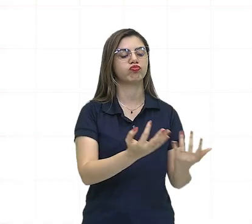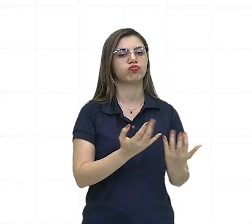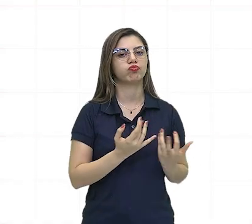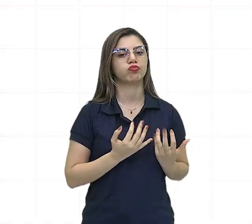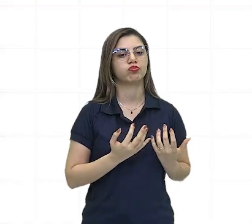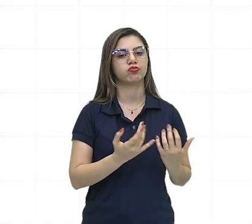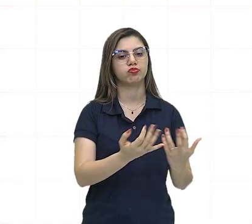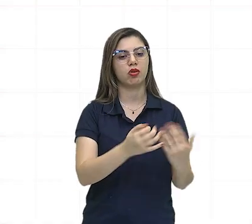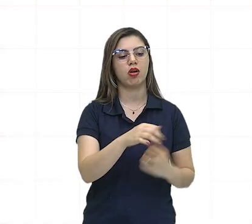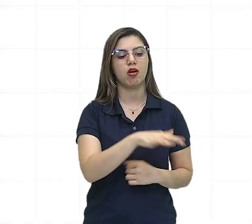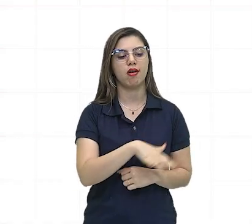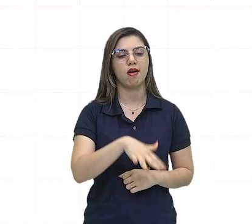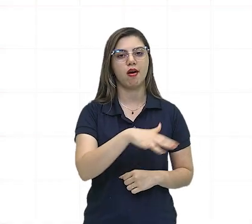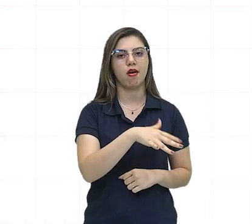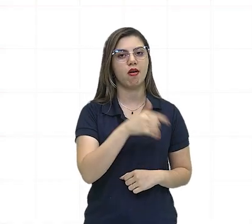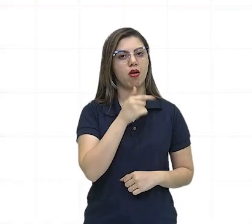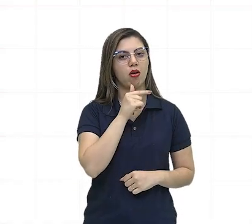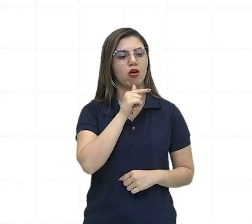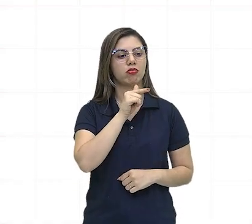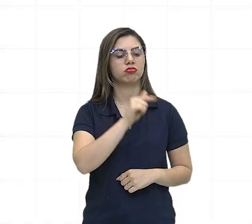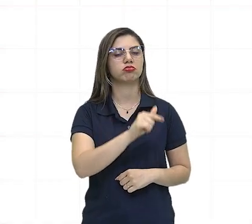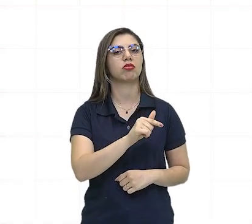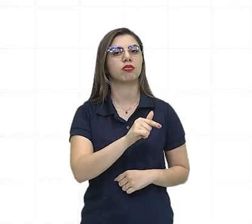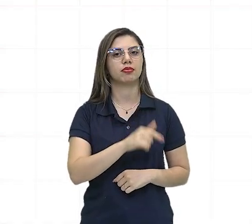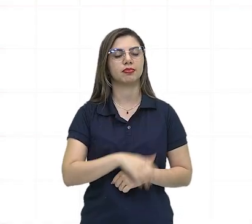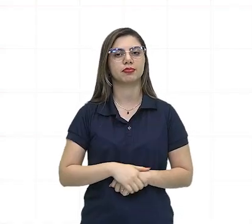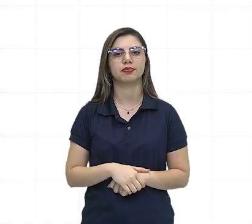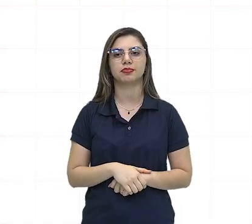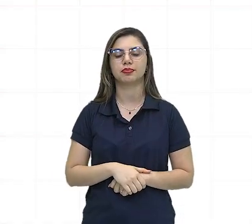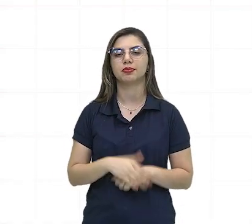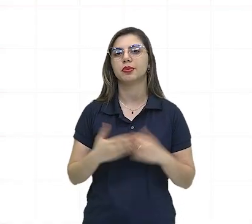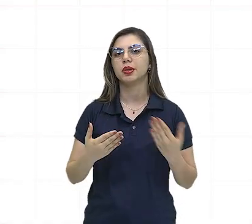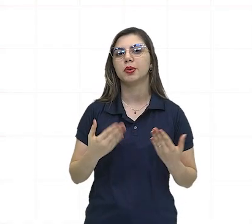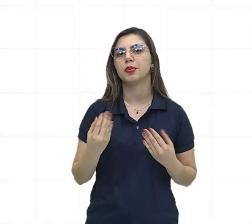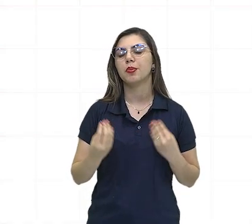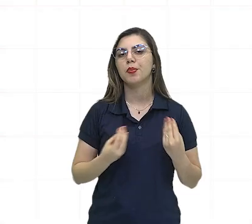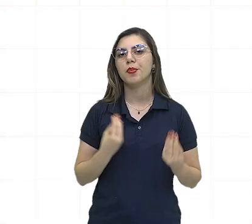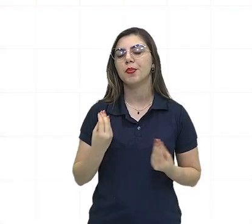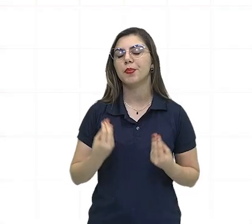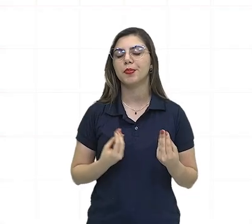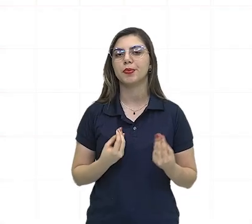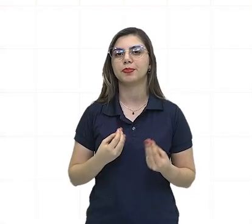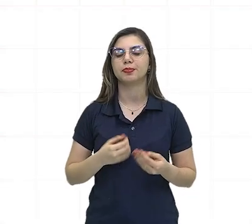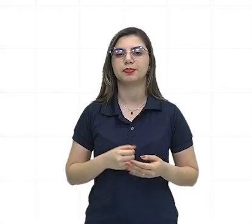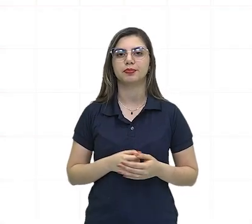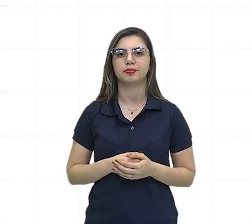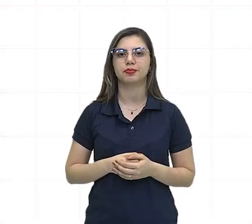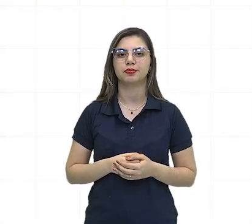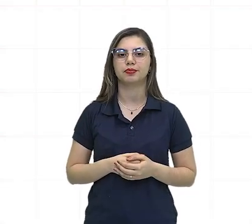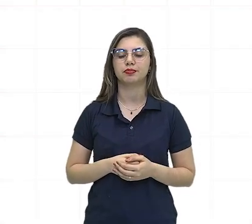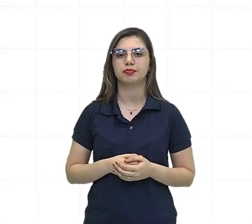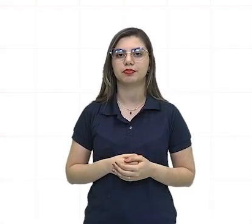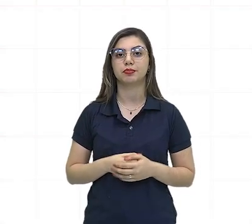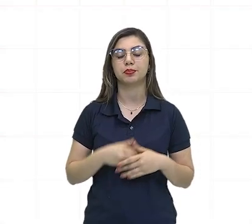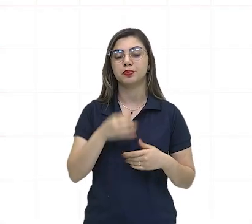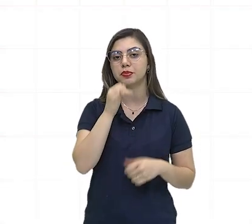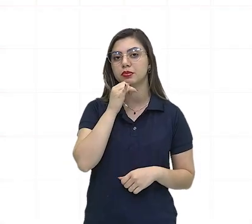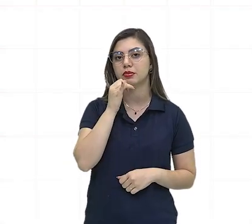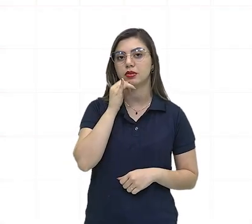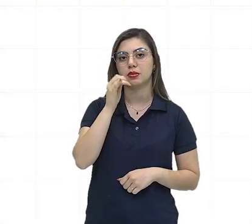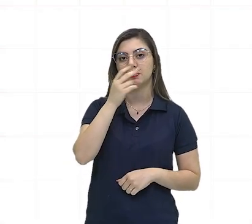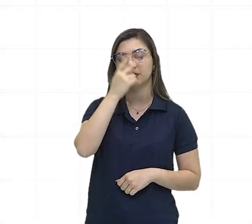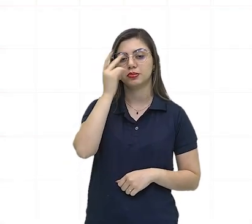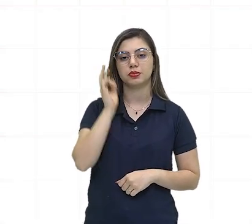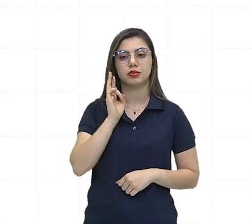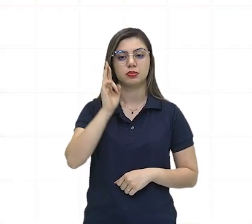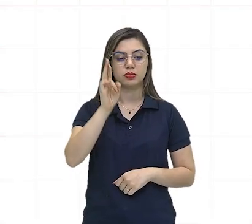produtividade de uma determinada terra. Então, nós vamos ter ali o dono daquelas